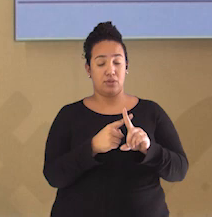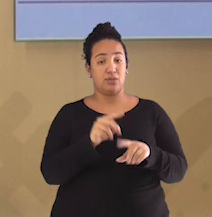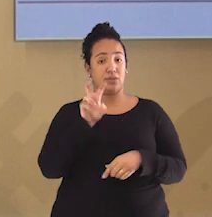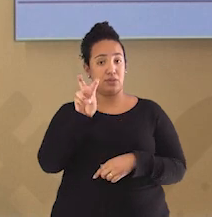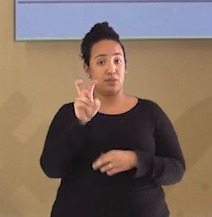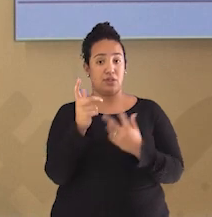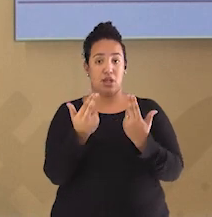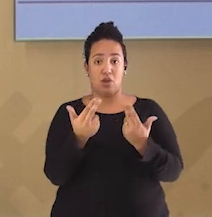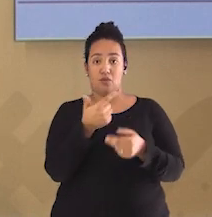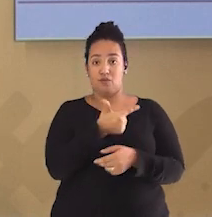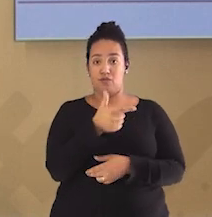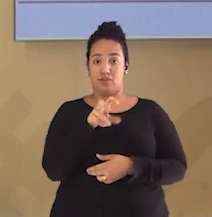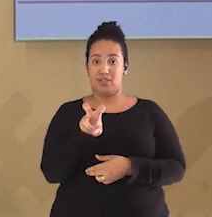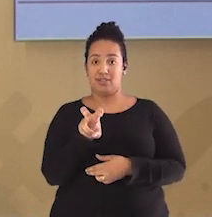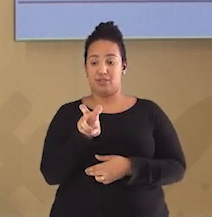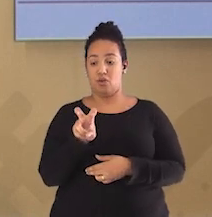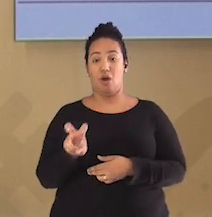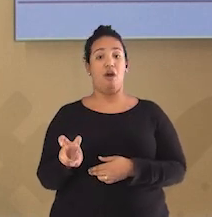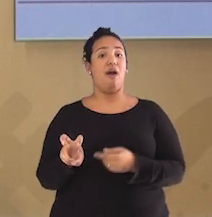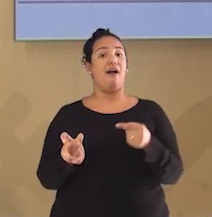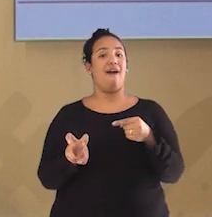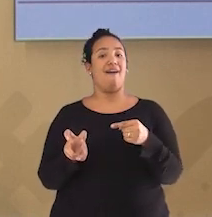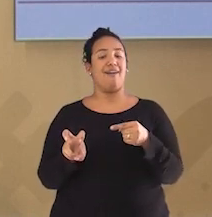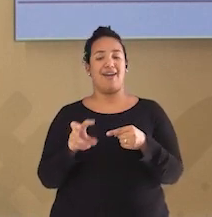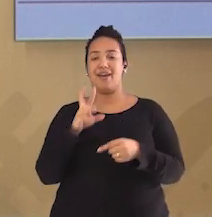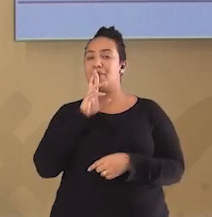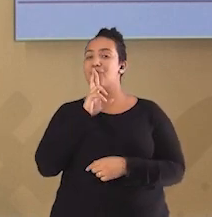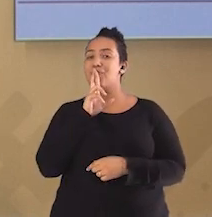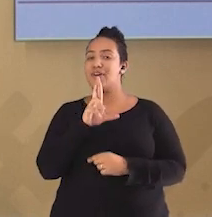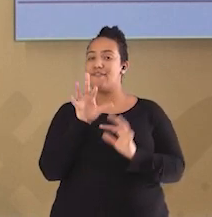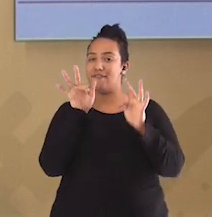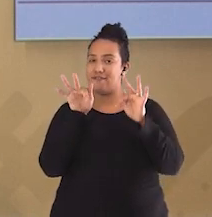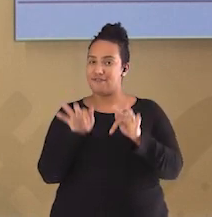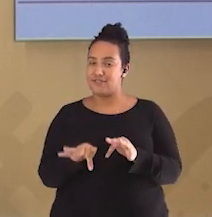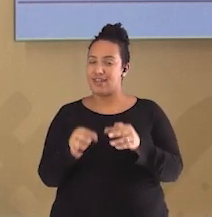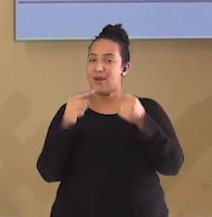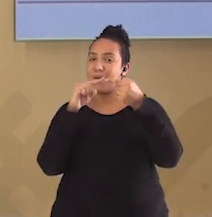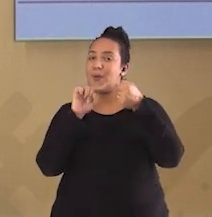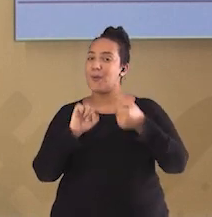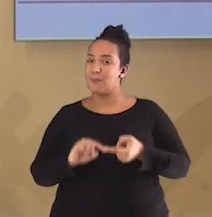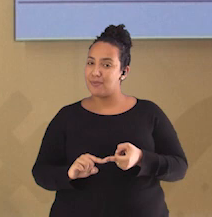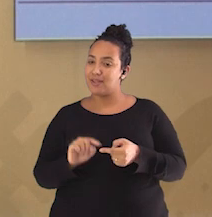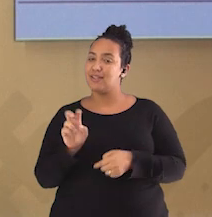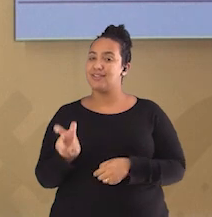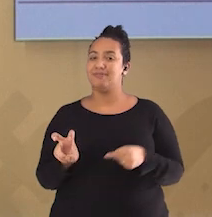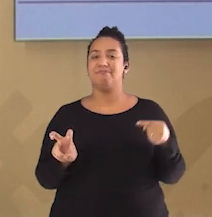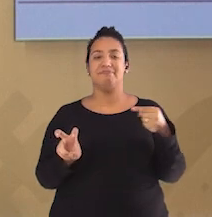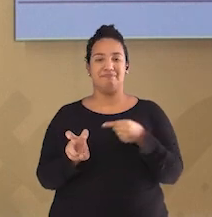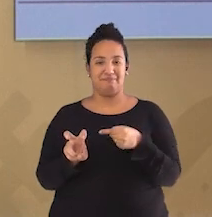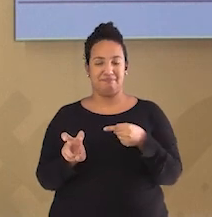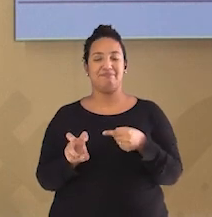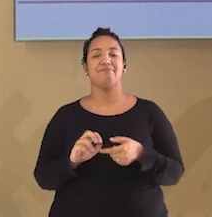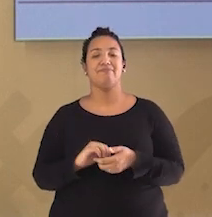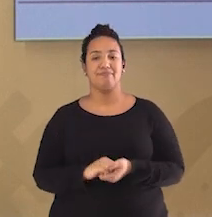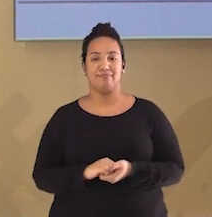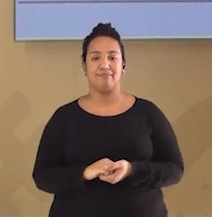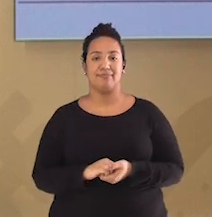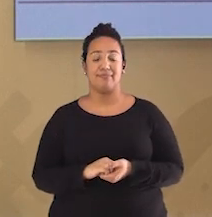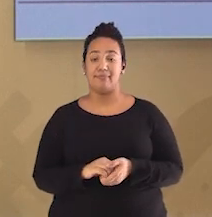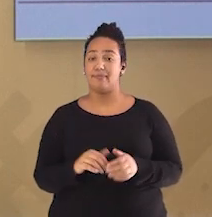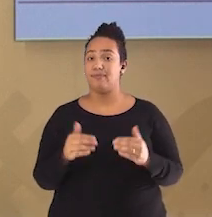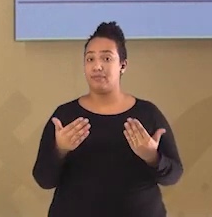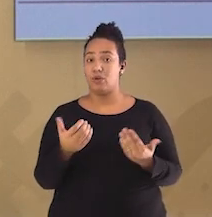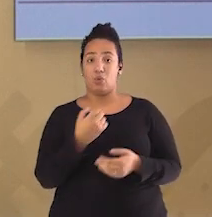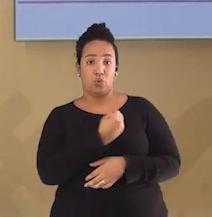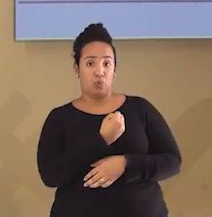vezes 5 é igual a 25. Assim, o resultado final dessa conta terminará em 5. E como